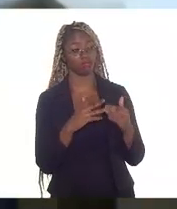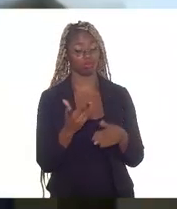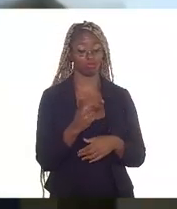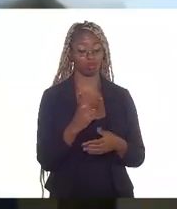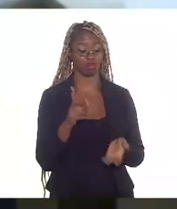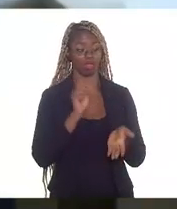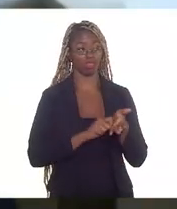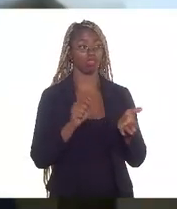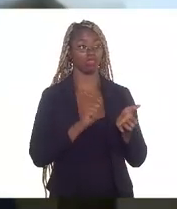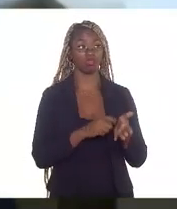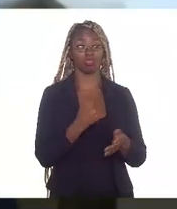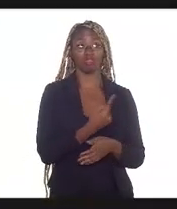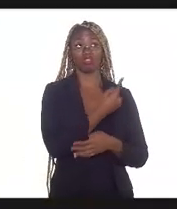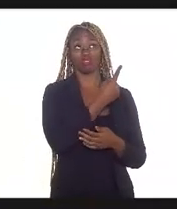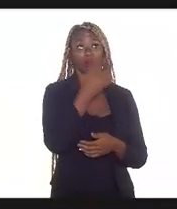inicial.